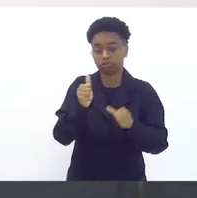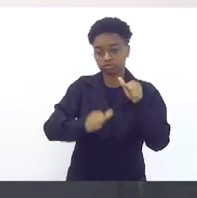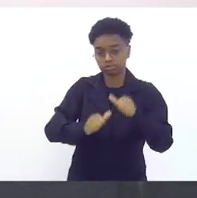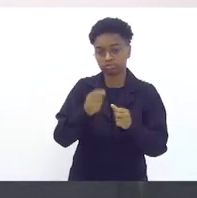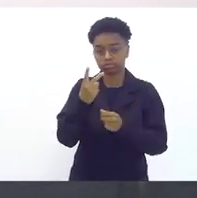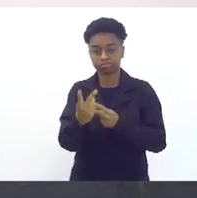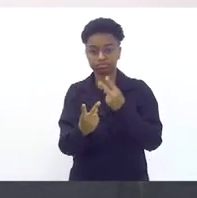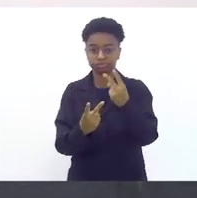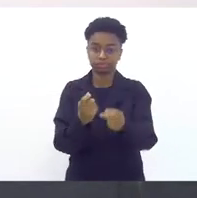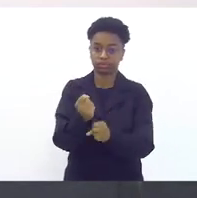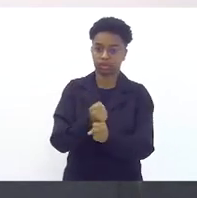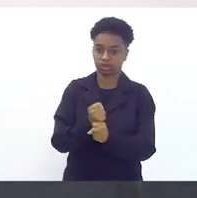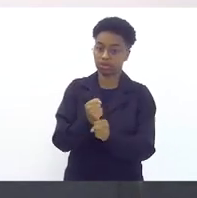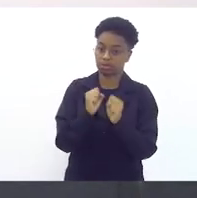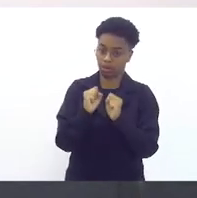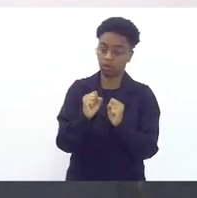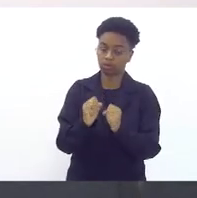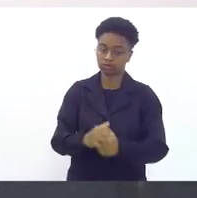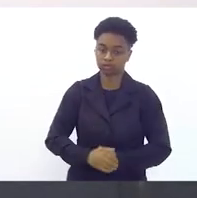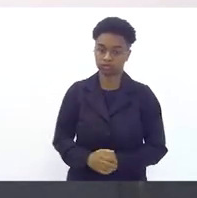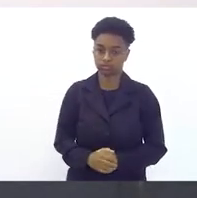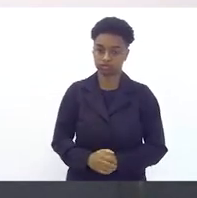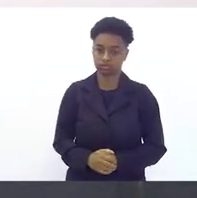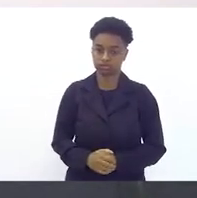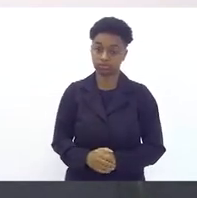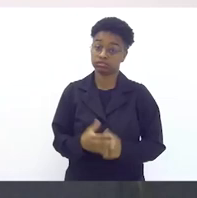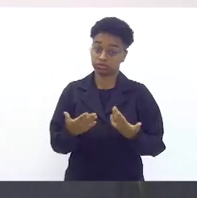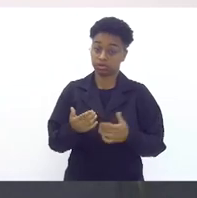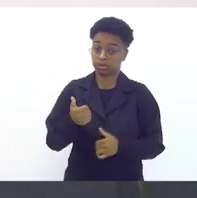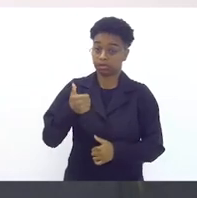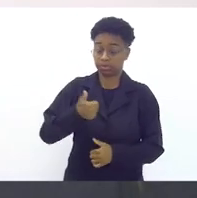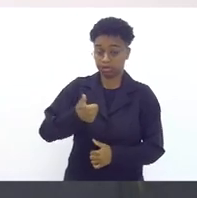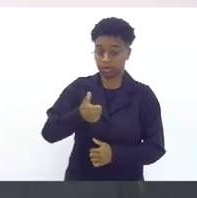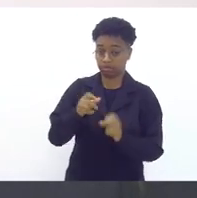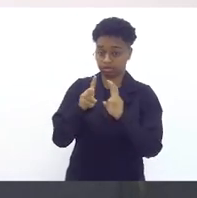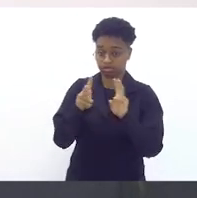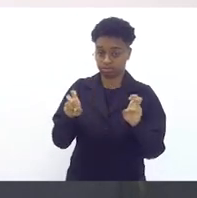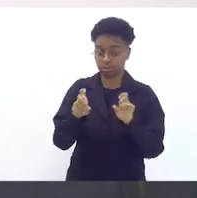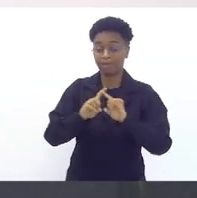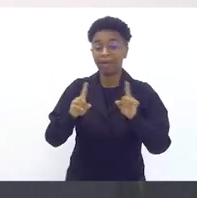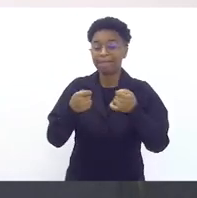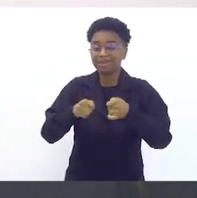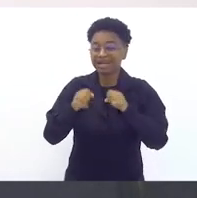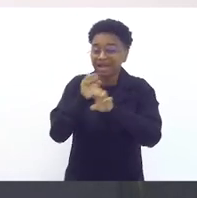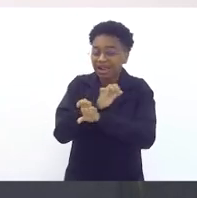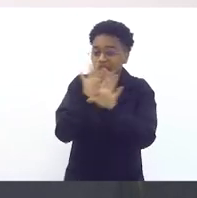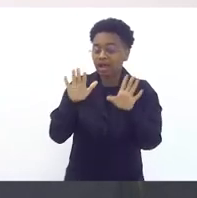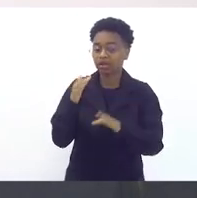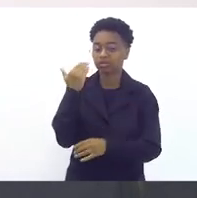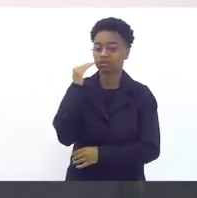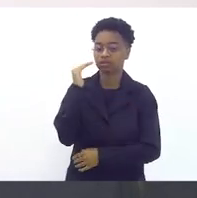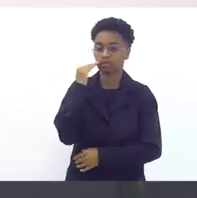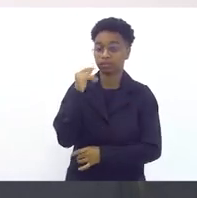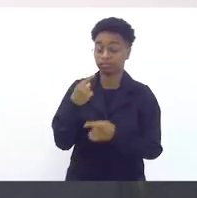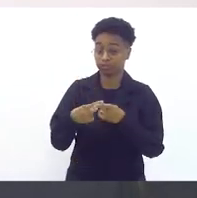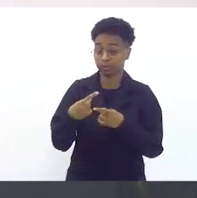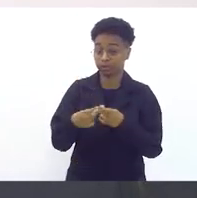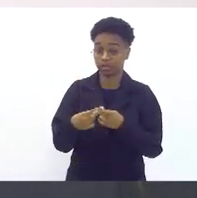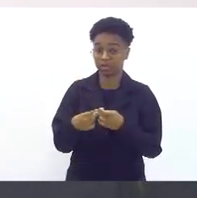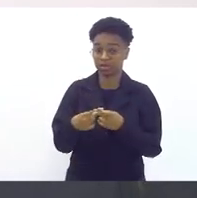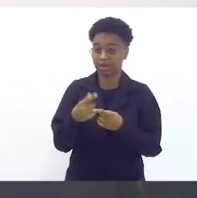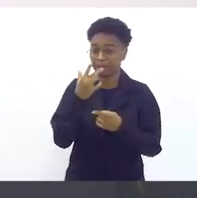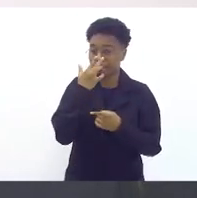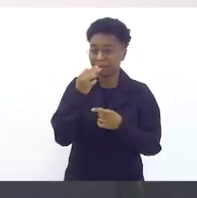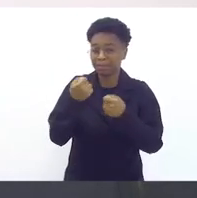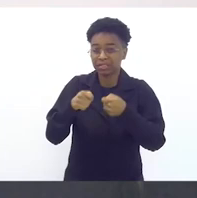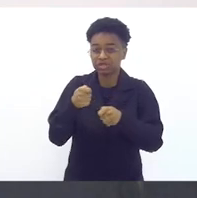2 anos. Essa é a primeira questão. Isso tem que ficar claro, porque a gente tem que fazer quase um